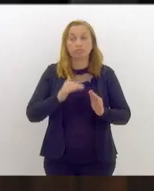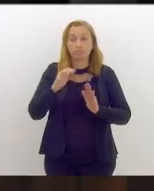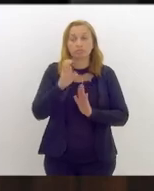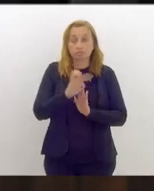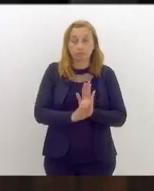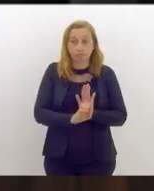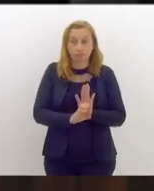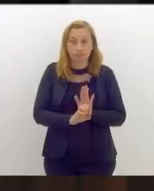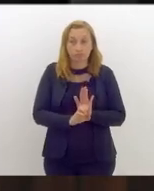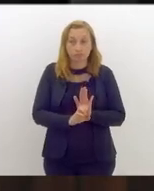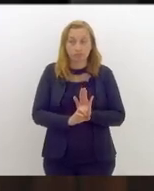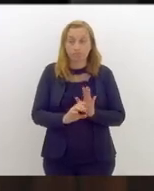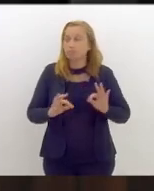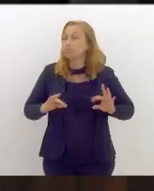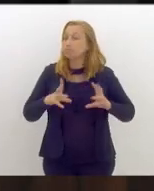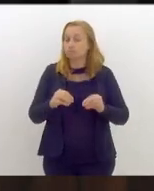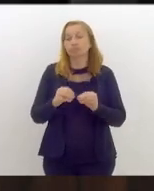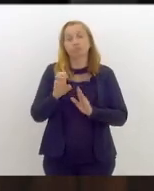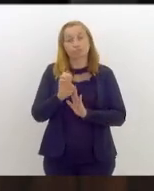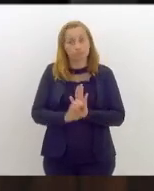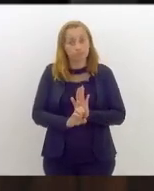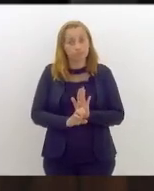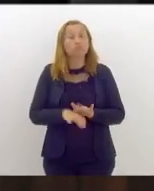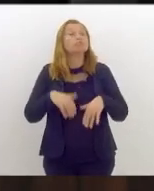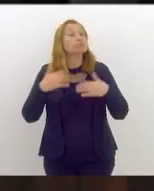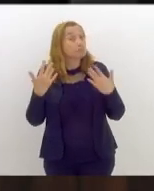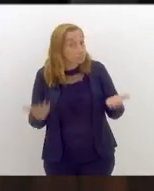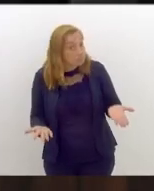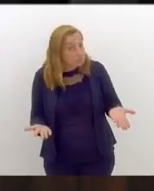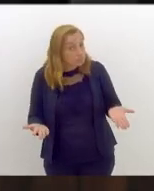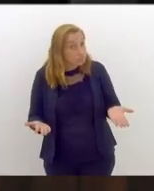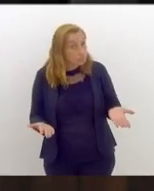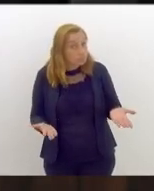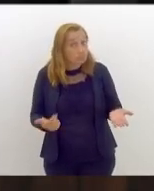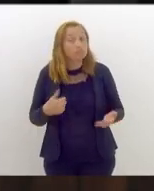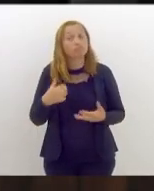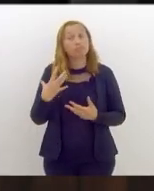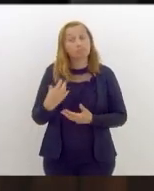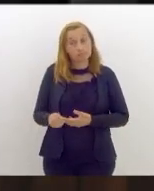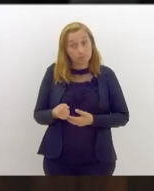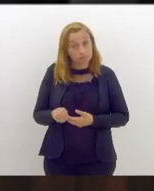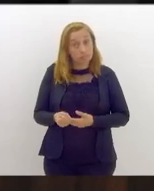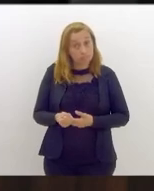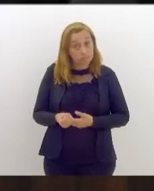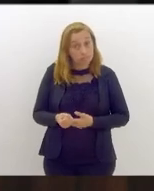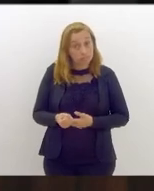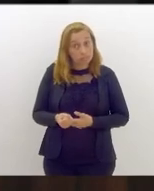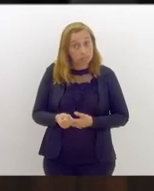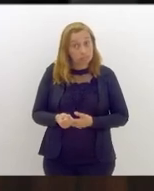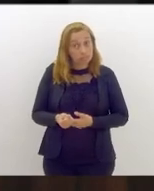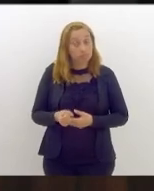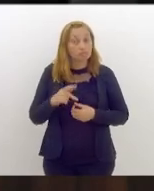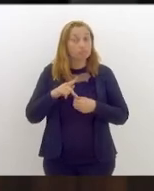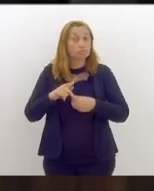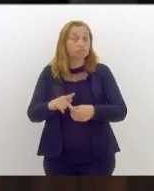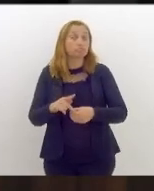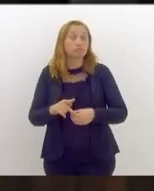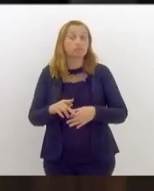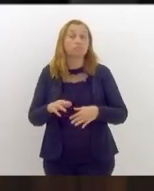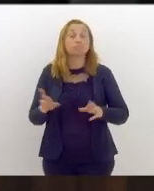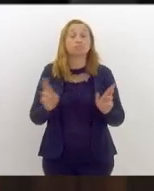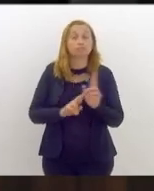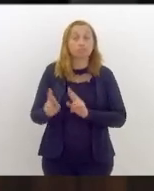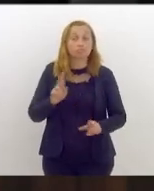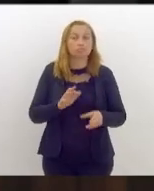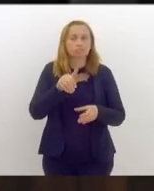aditiva e modificativa Então mas eu vou acatar o parecer da procuradoria então em relação